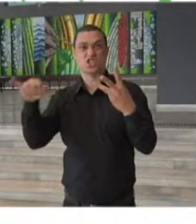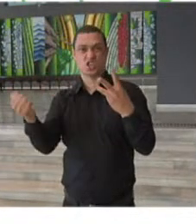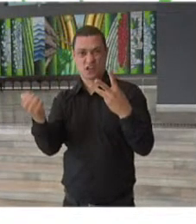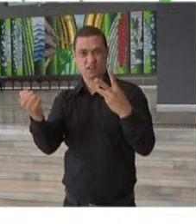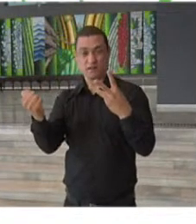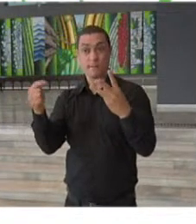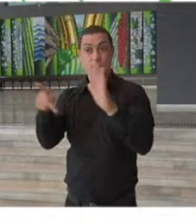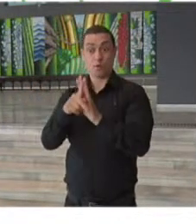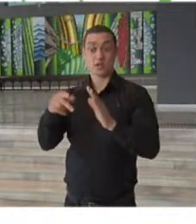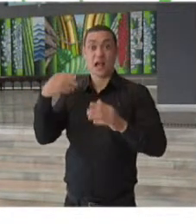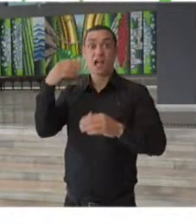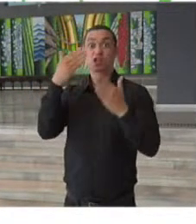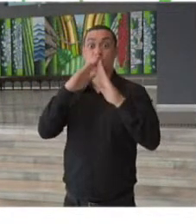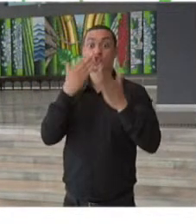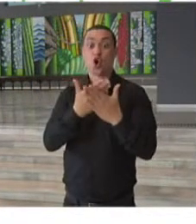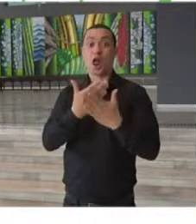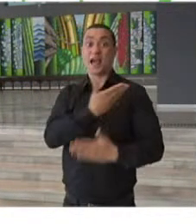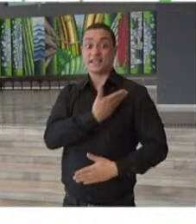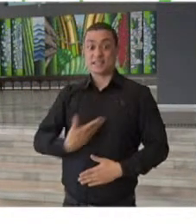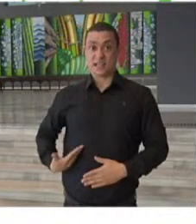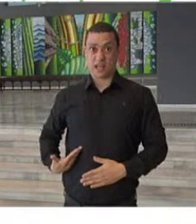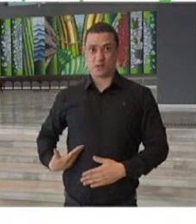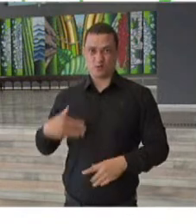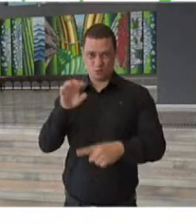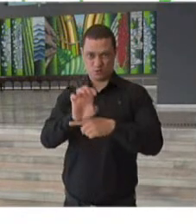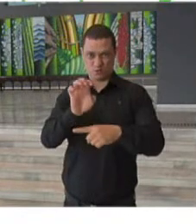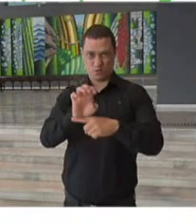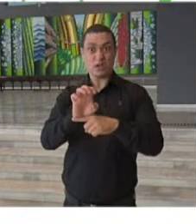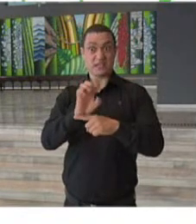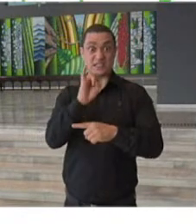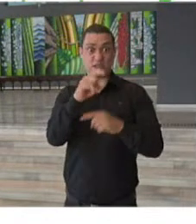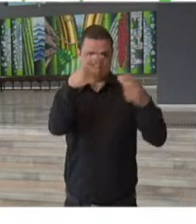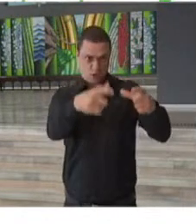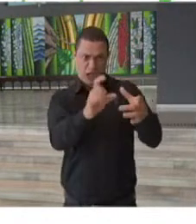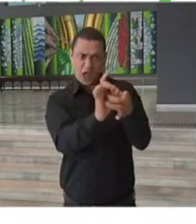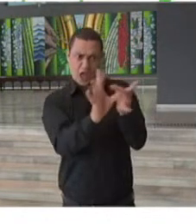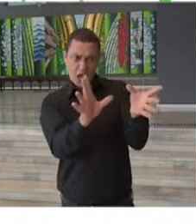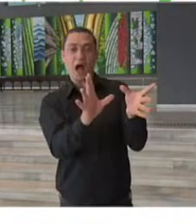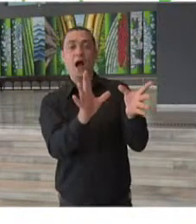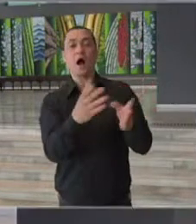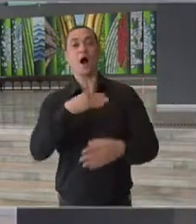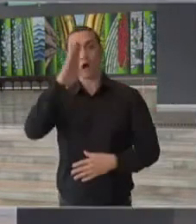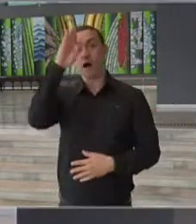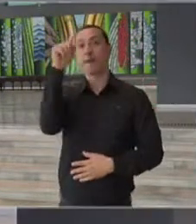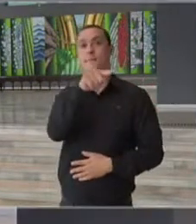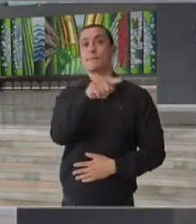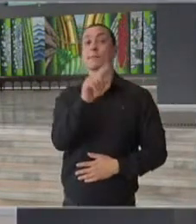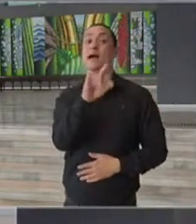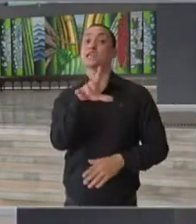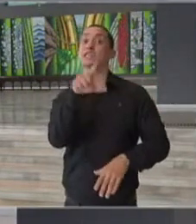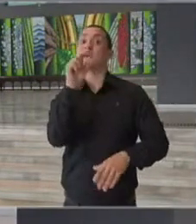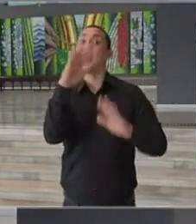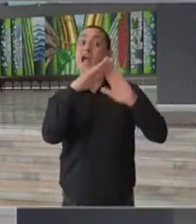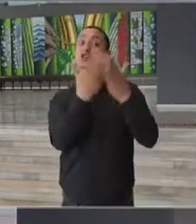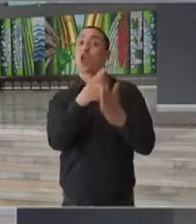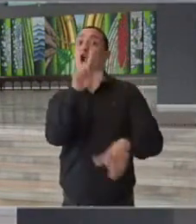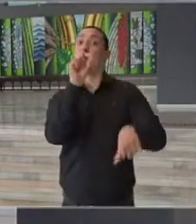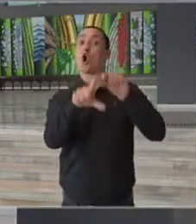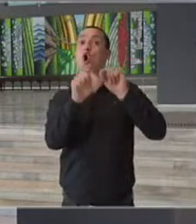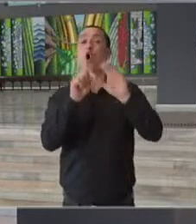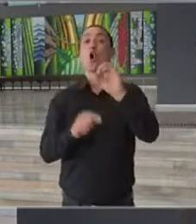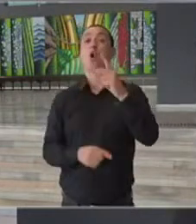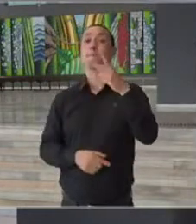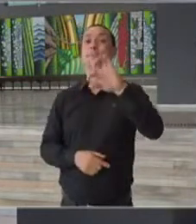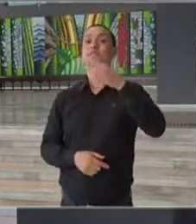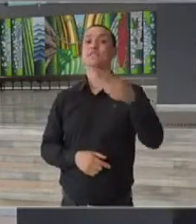rede estadual, onde houver a autorização e de forma opcional neste primeiro momento para a escola, porque a escola vai